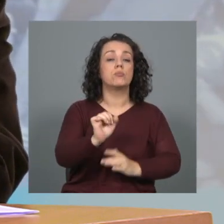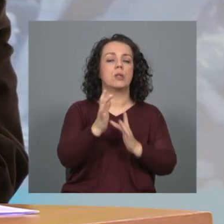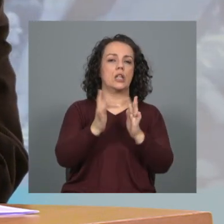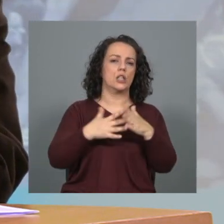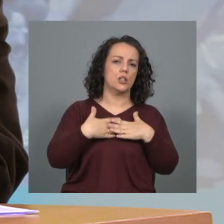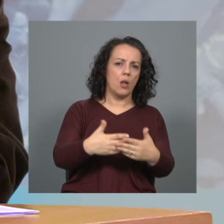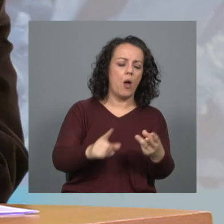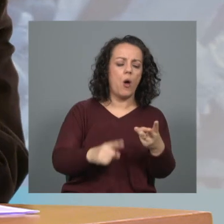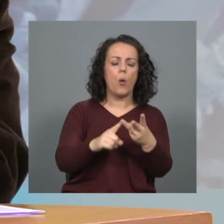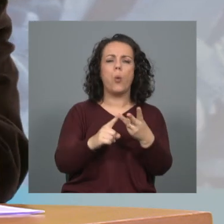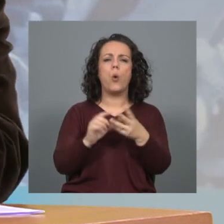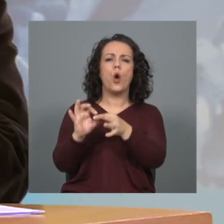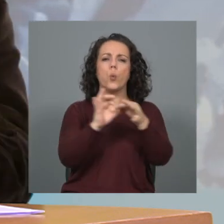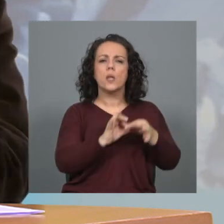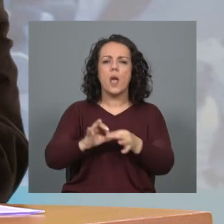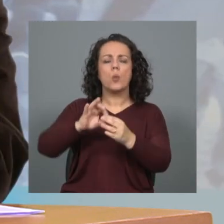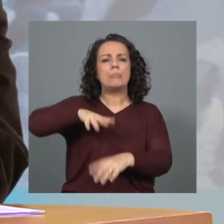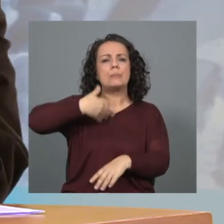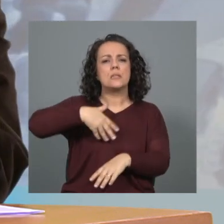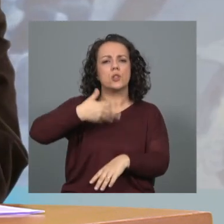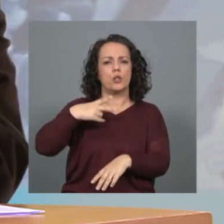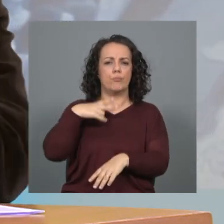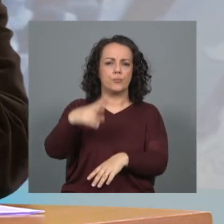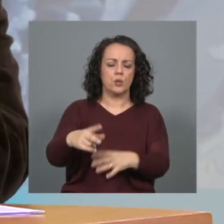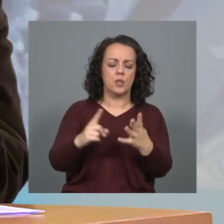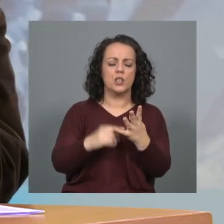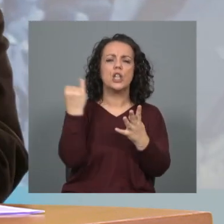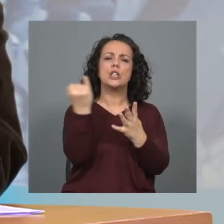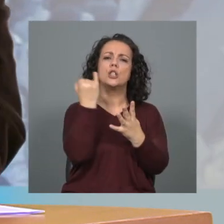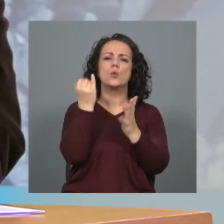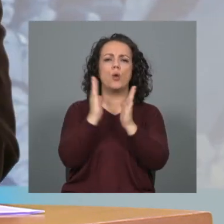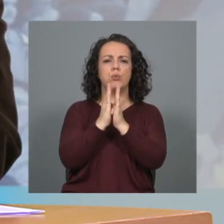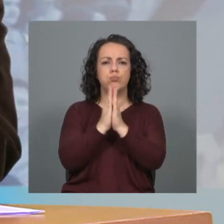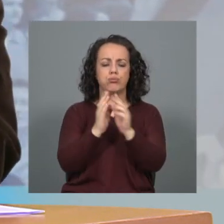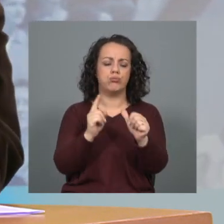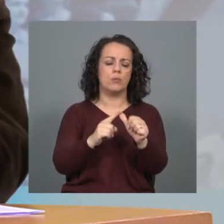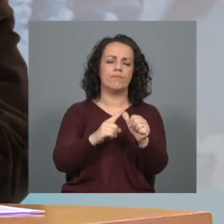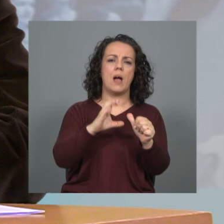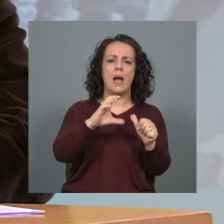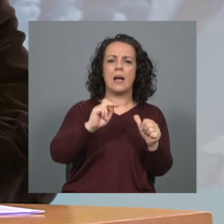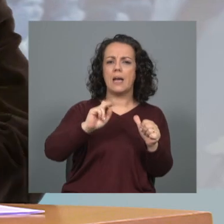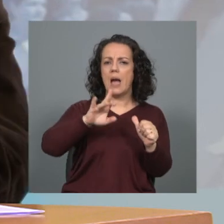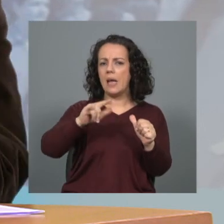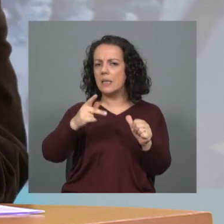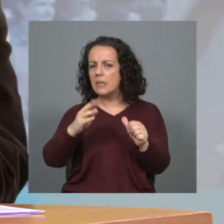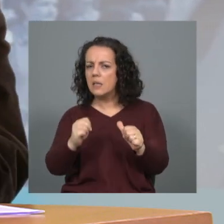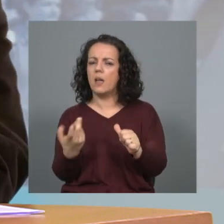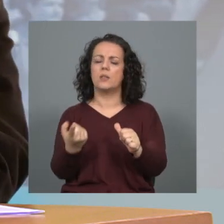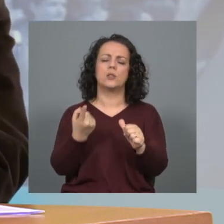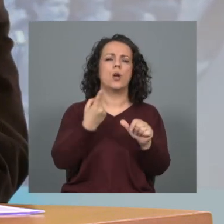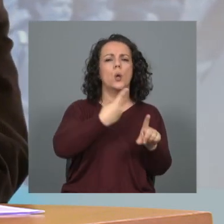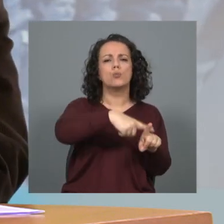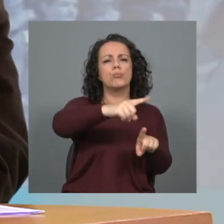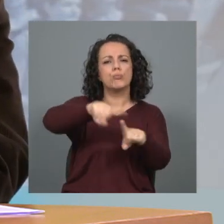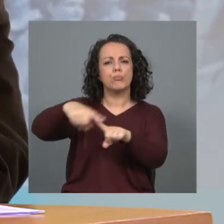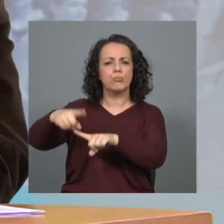Misericórdias Portuguesas, os próprios institutos religiosos, a Caritas, ou seja, há aqui um conjunto de entidades que